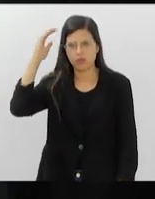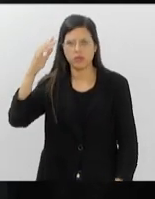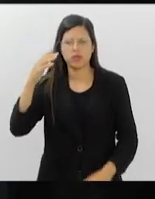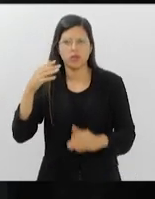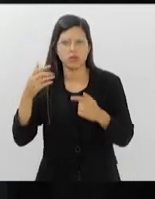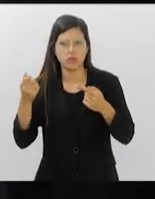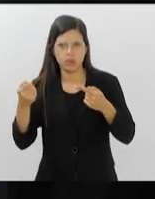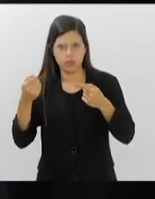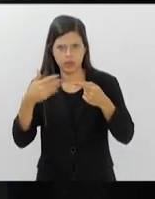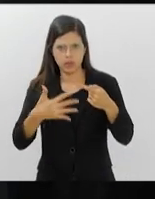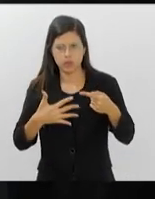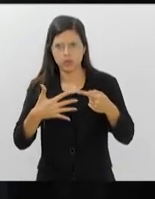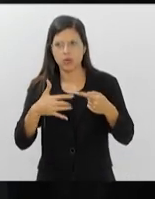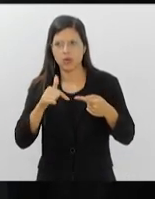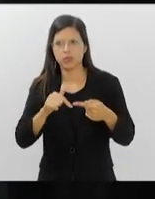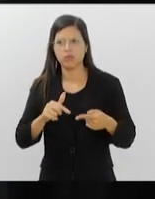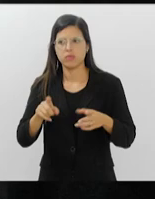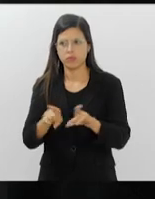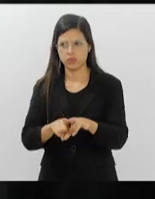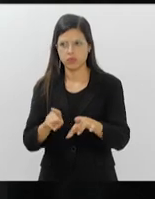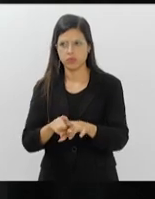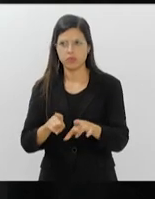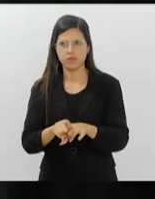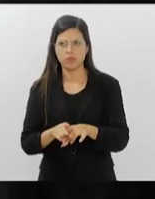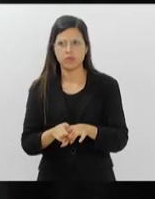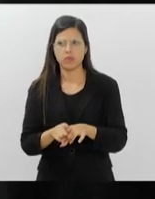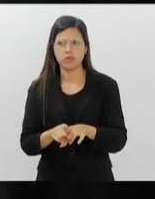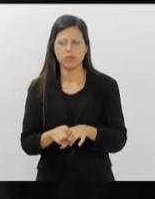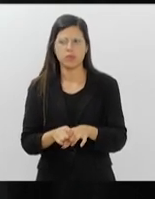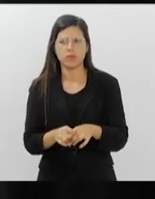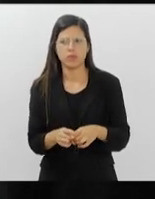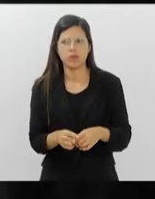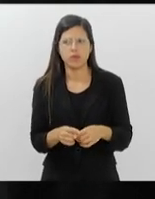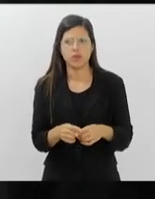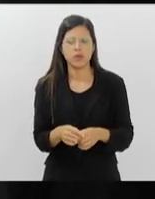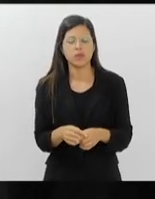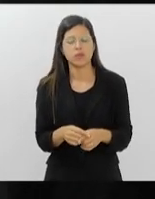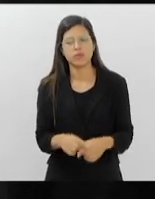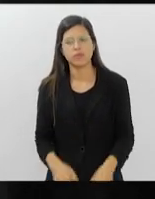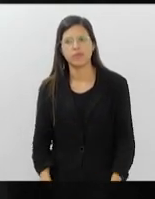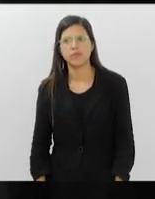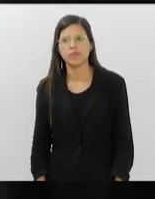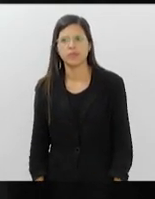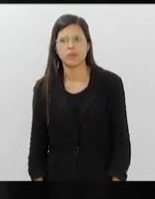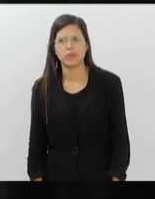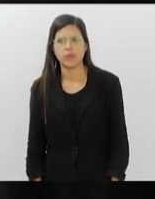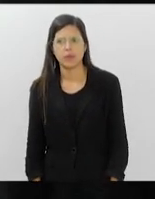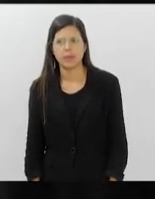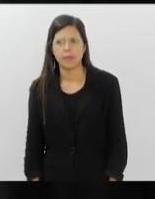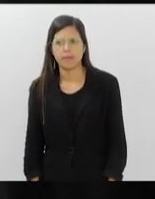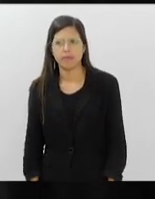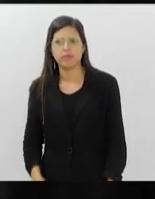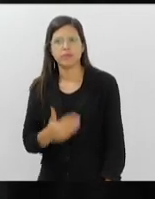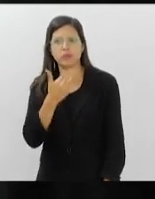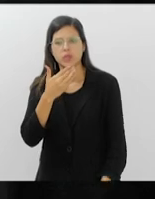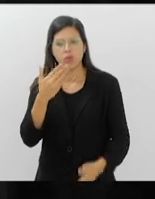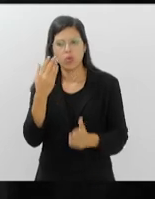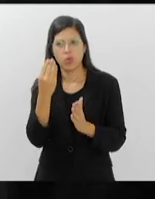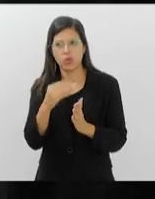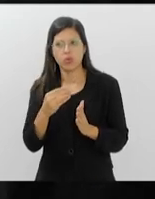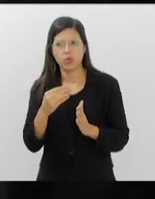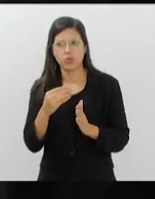prevê que não é tombamento, que é apenas um gravame, foi remetido ao órgão de guarda